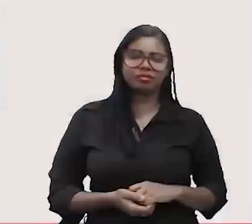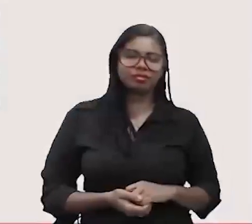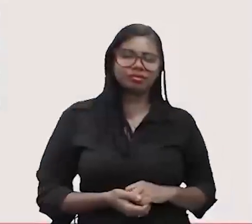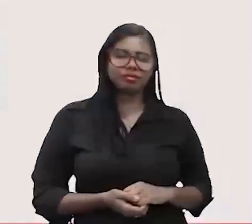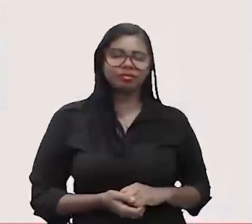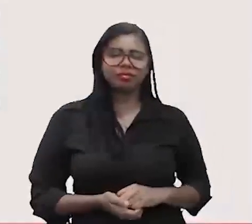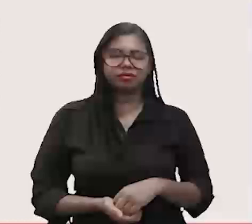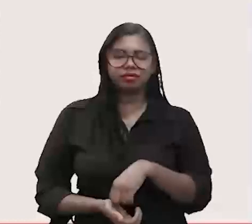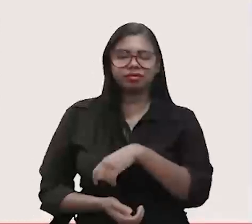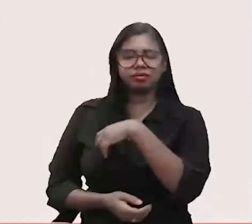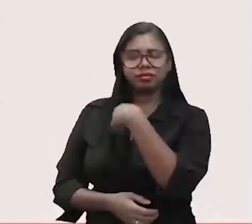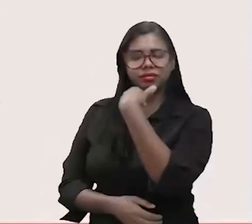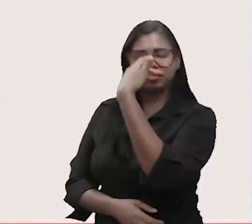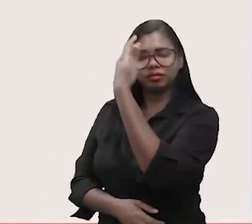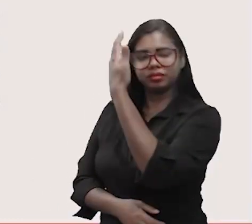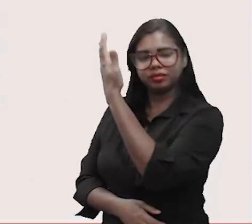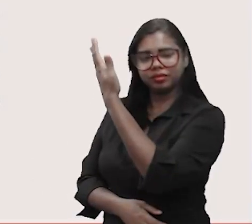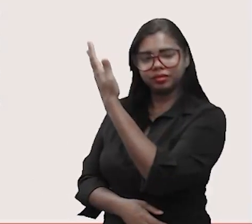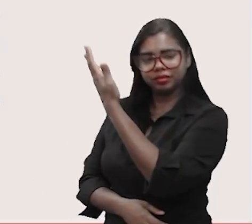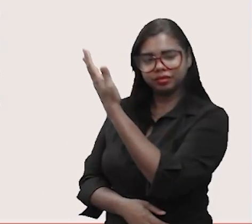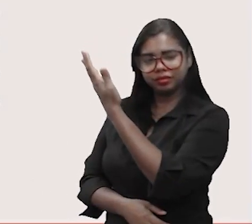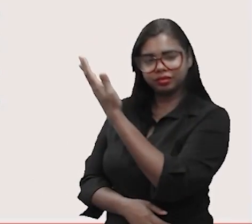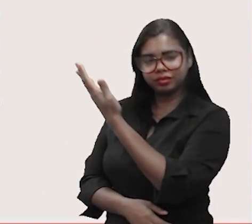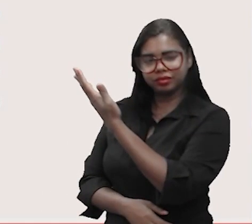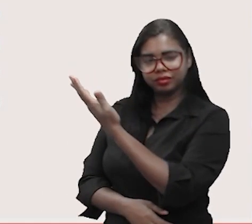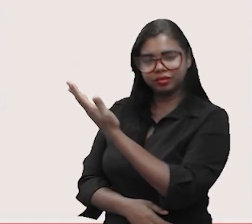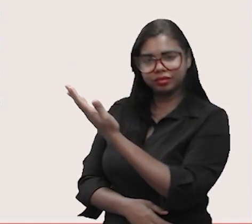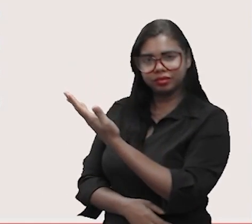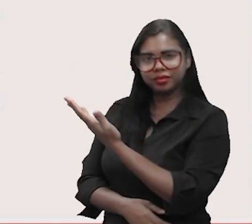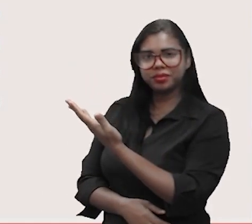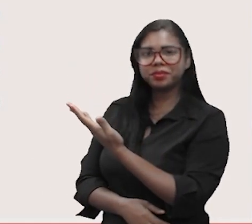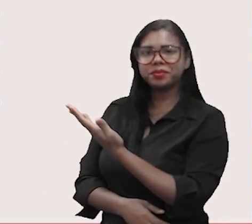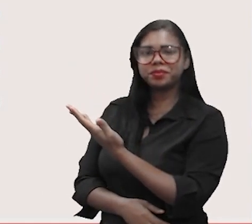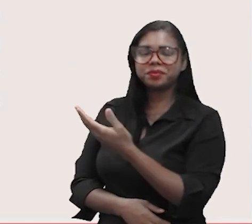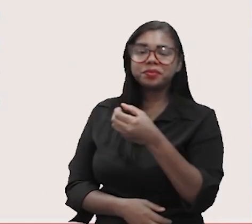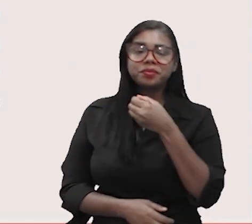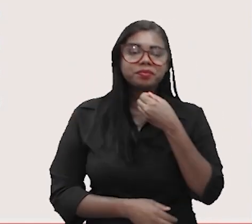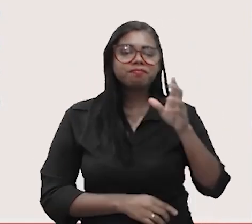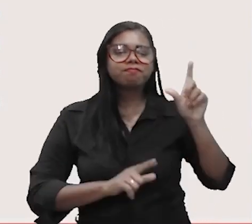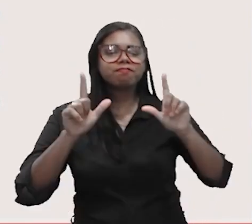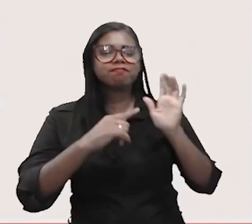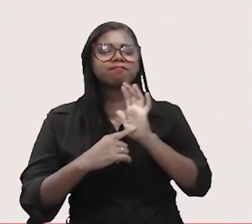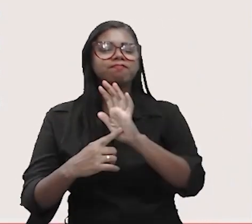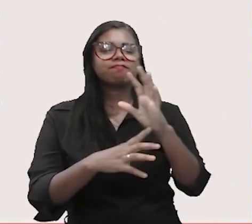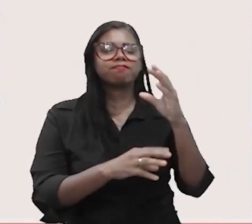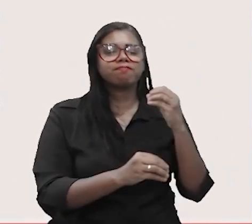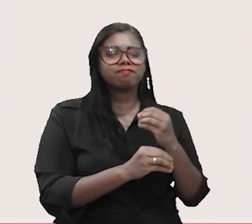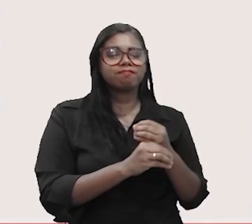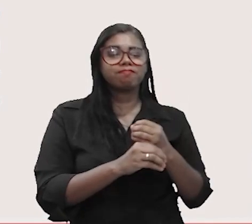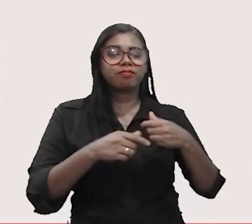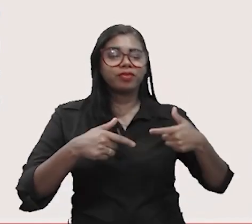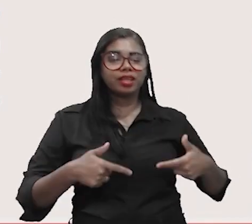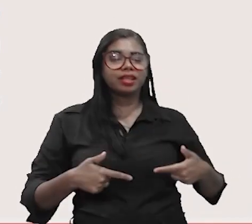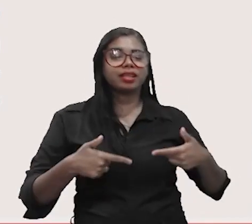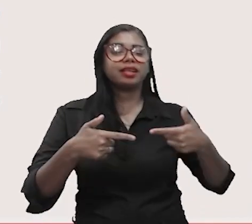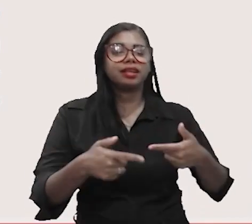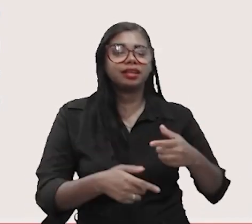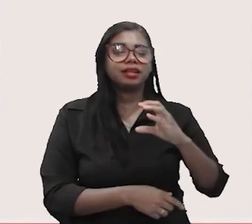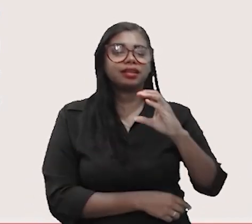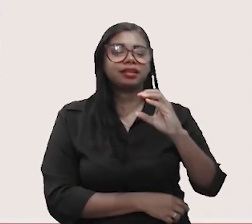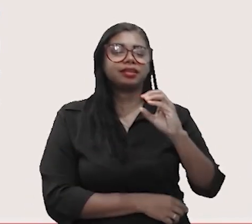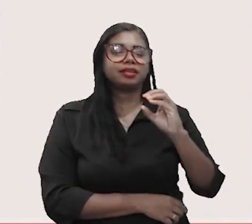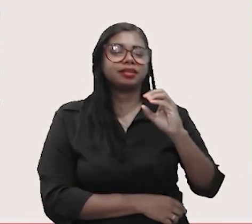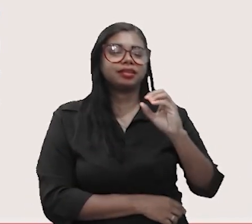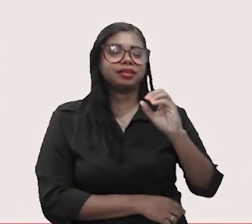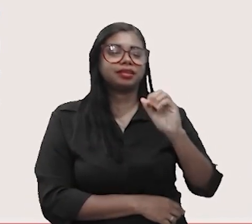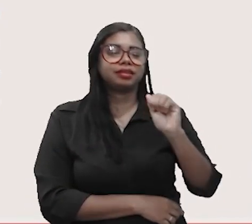é designado a fazer a cobertura da Guerra de Canudos, entendeu? Deixa eu ver o meu pessoal agora,